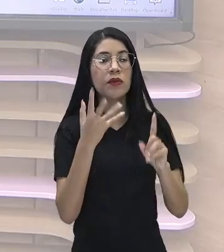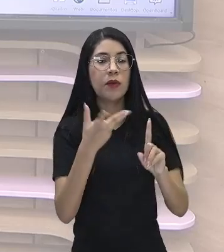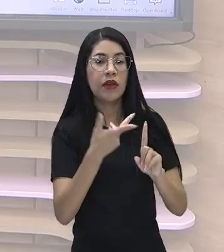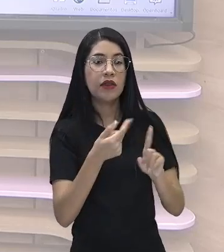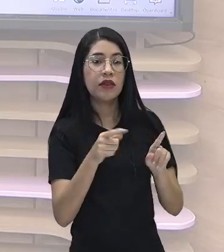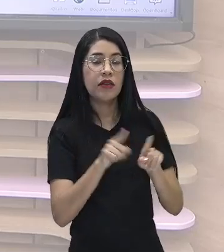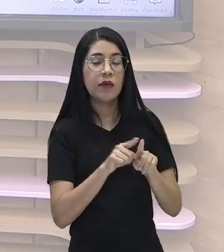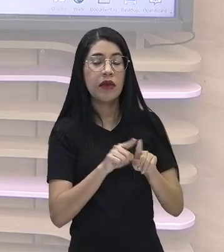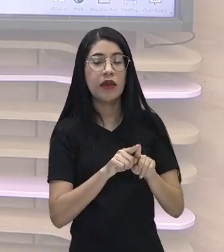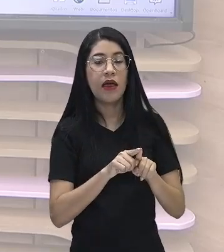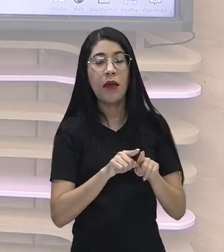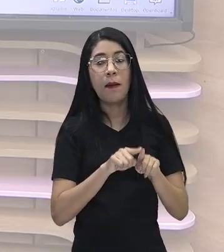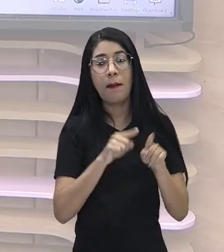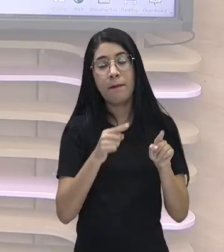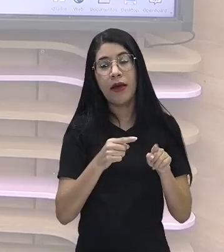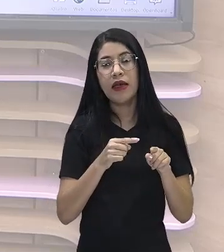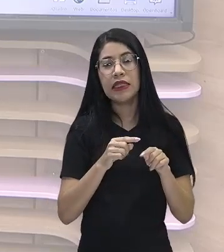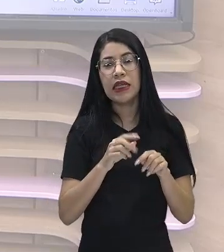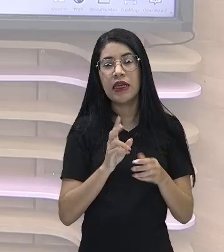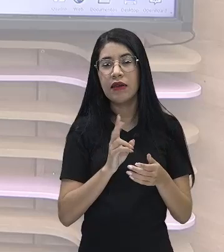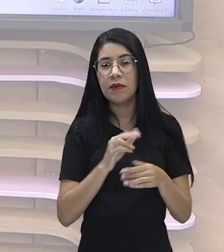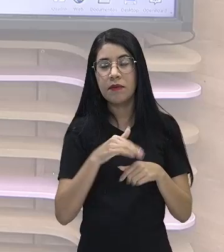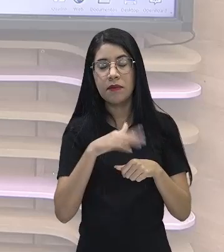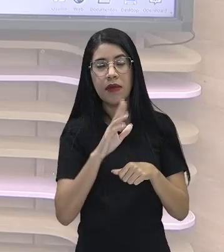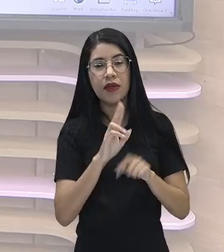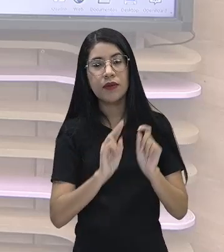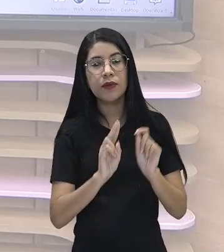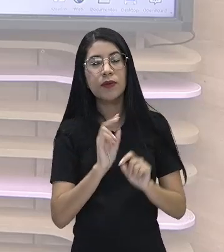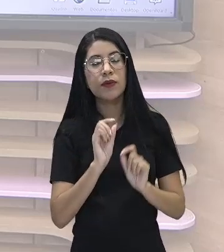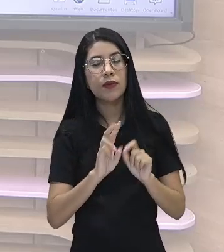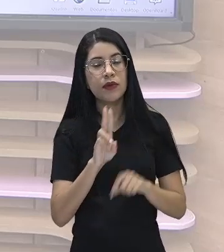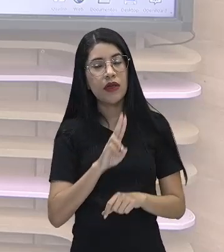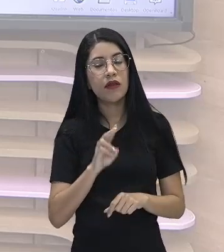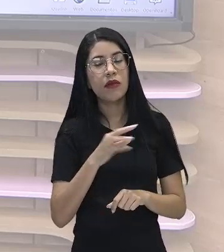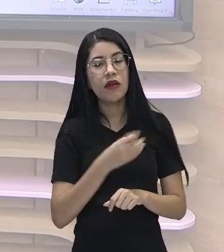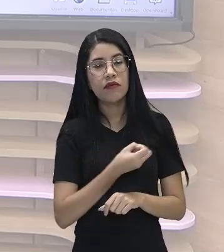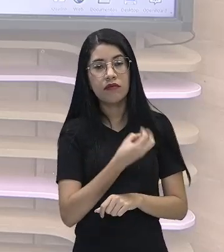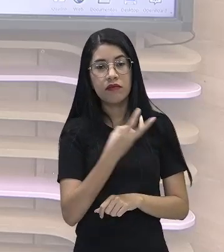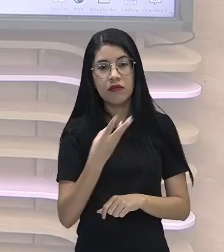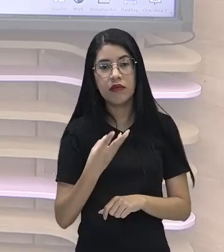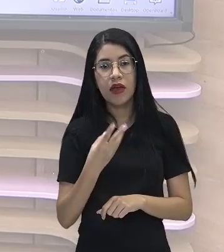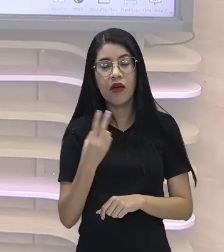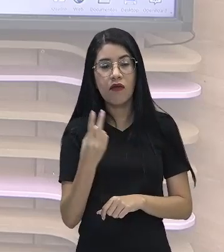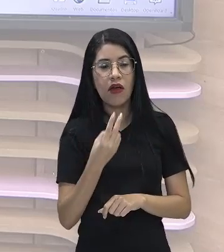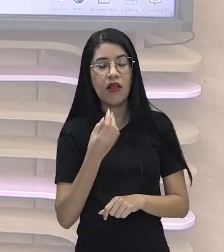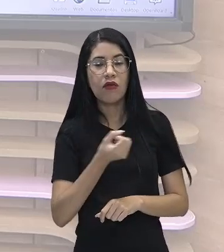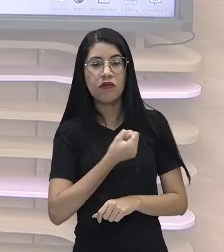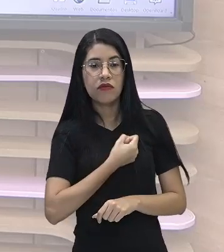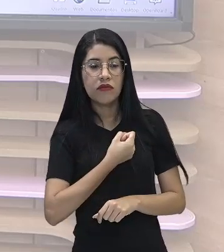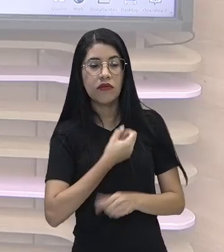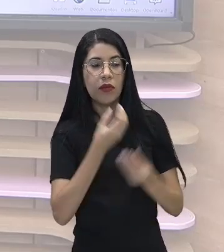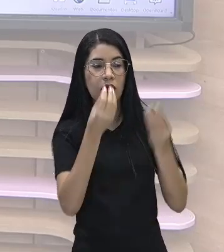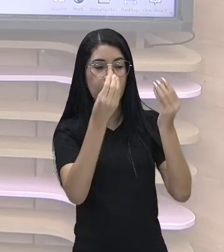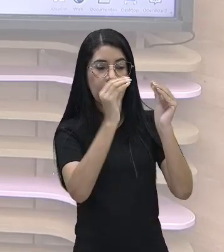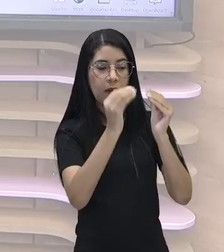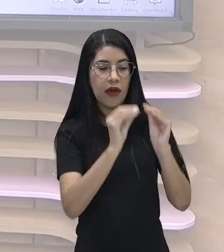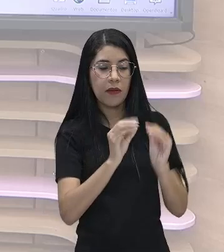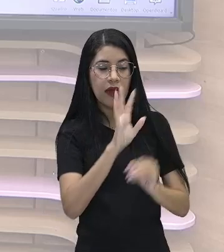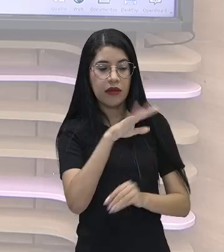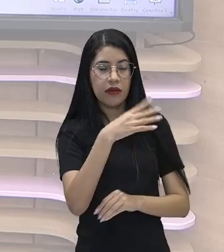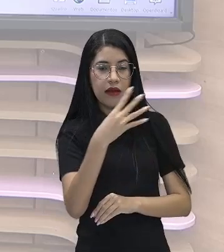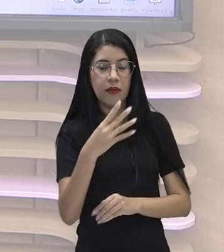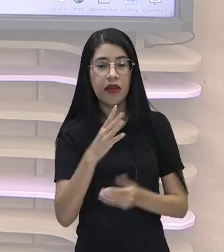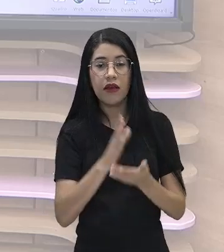mas normalmente ela traz informações quantitativas, ou seja, valores numéricos, tá bom?